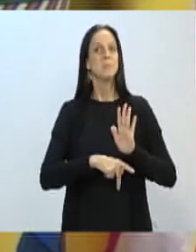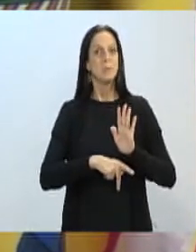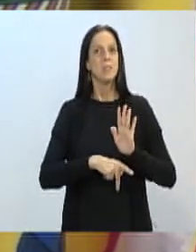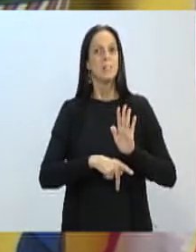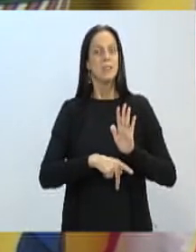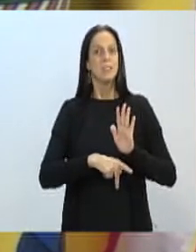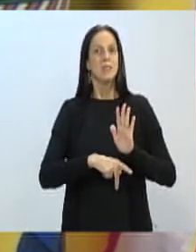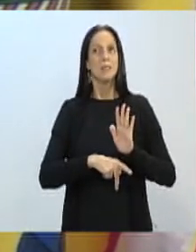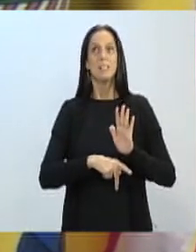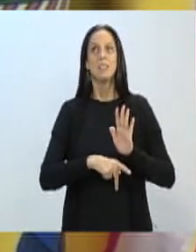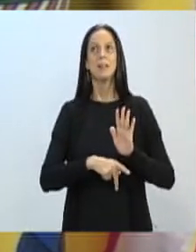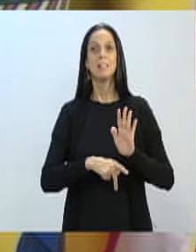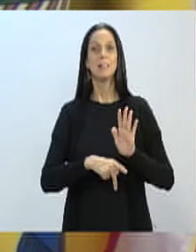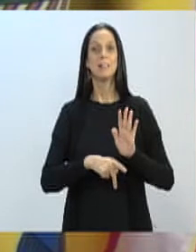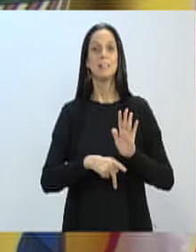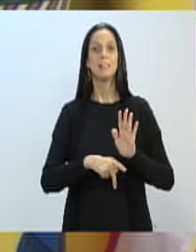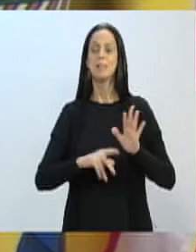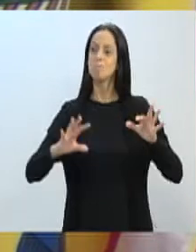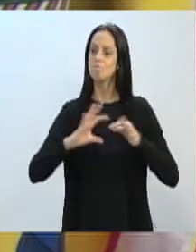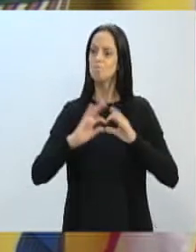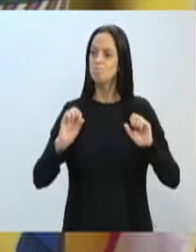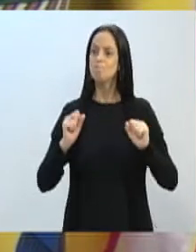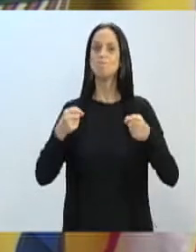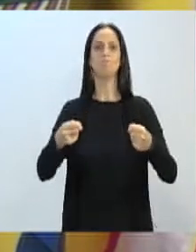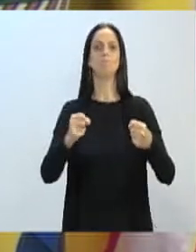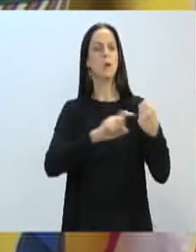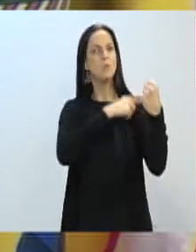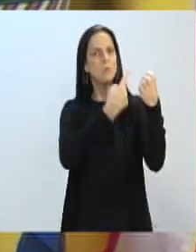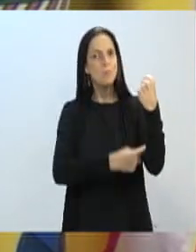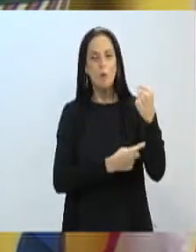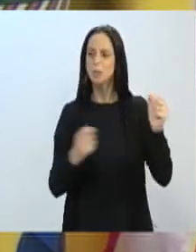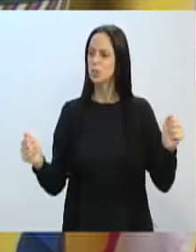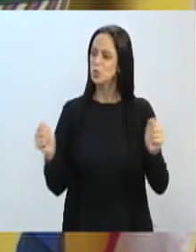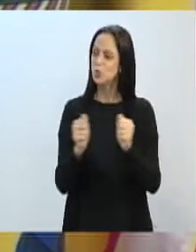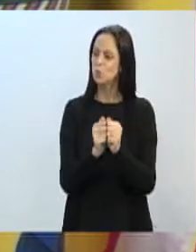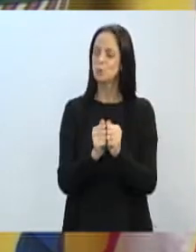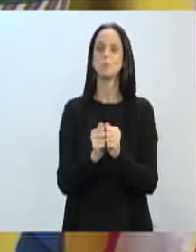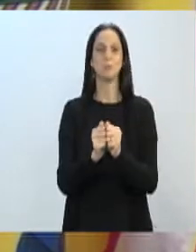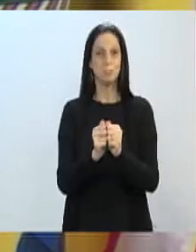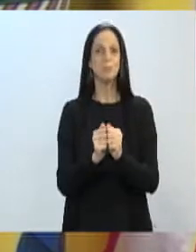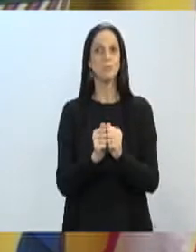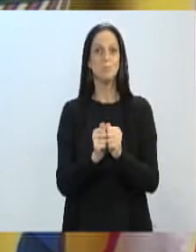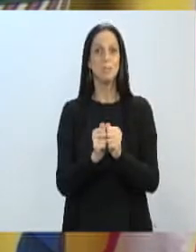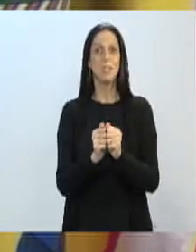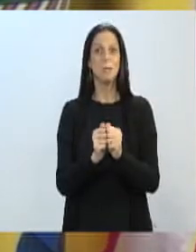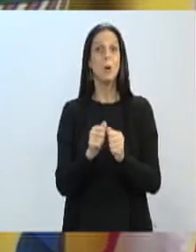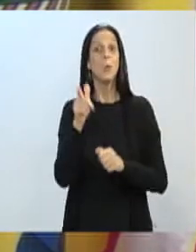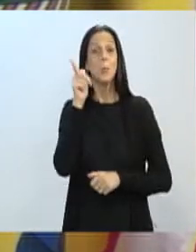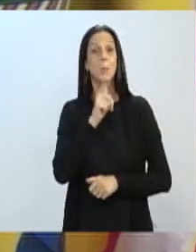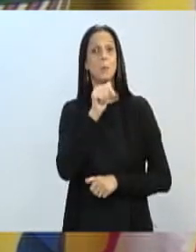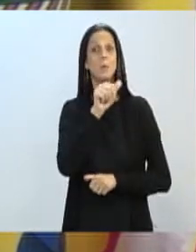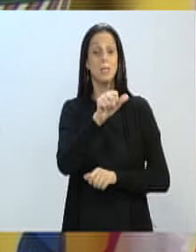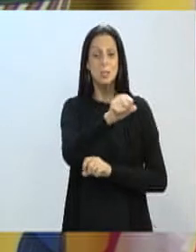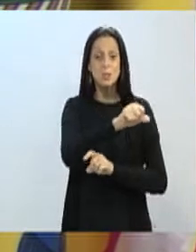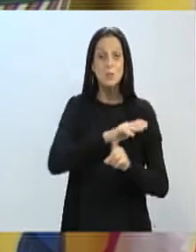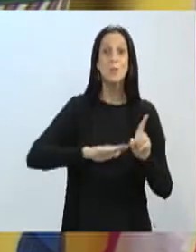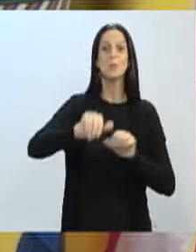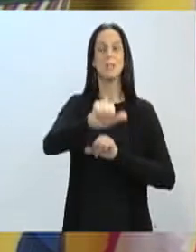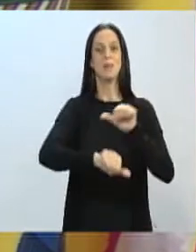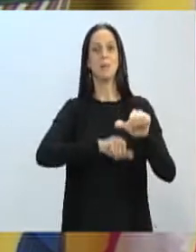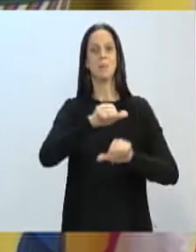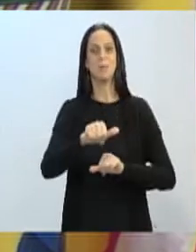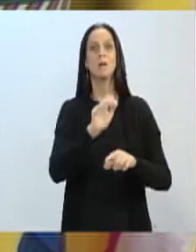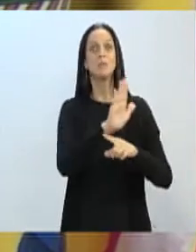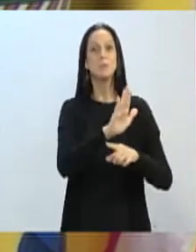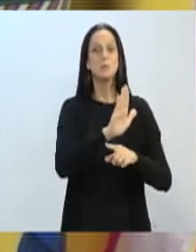que reúnem forças nessa corrente do bem para que a gente pode possa transformar a sociedade e fazer para as pessoas e